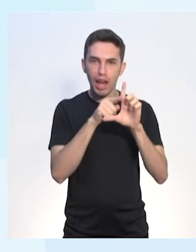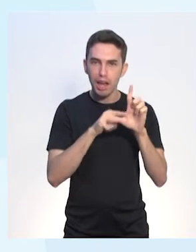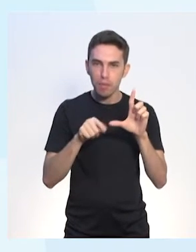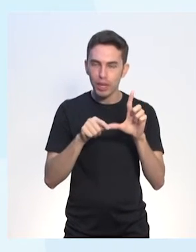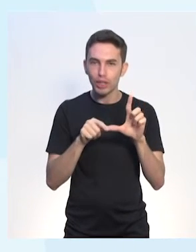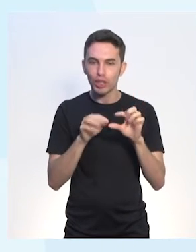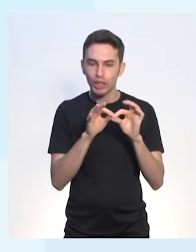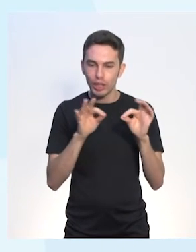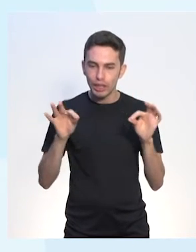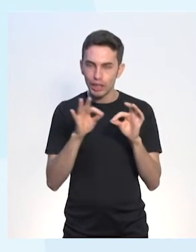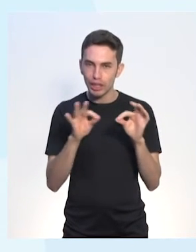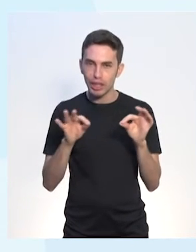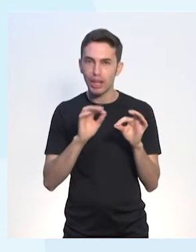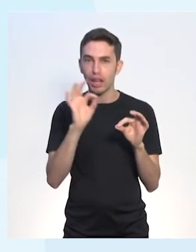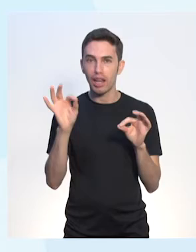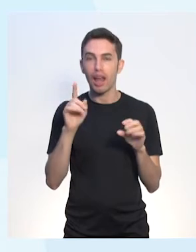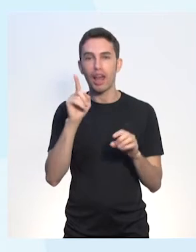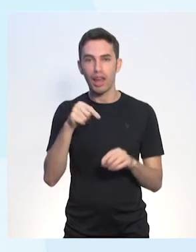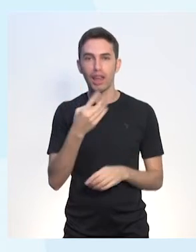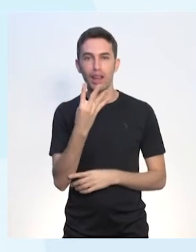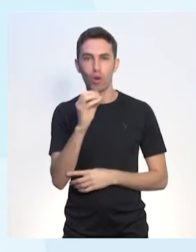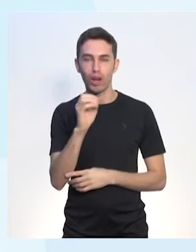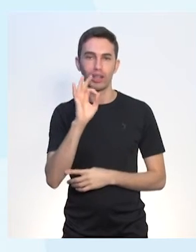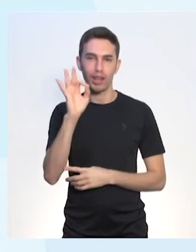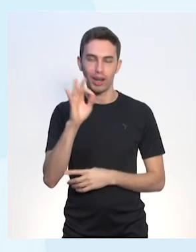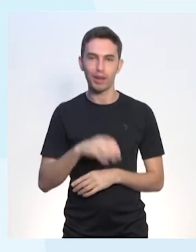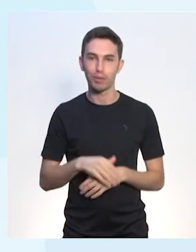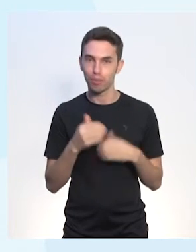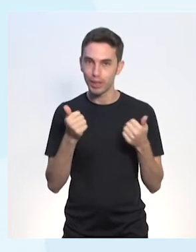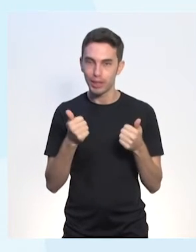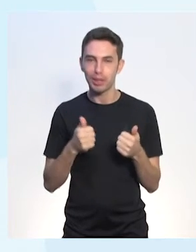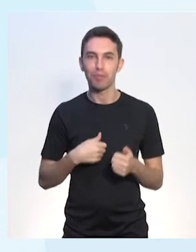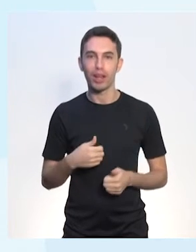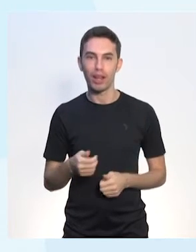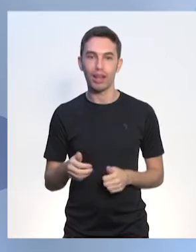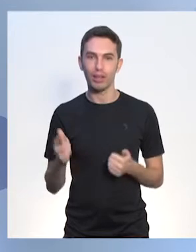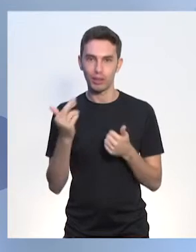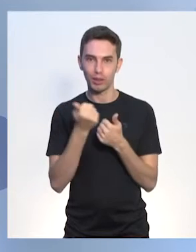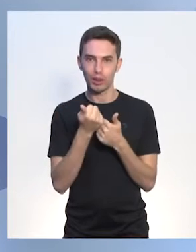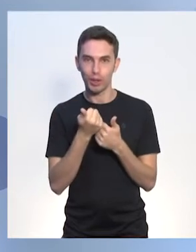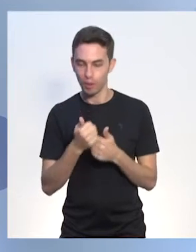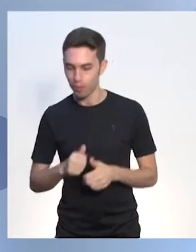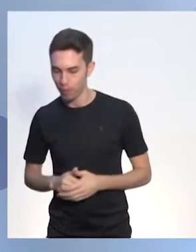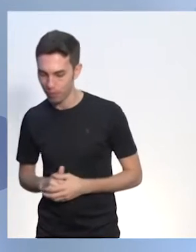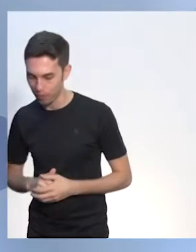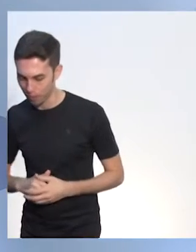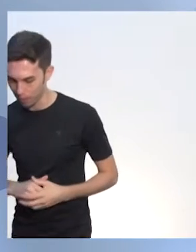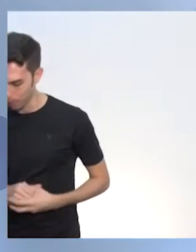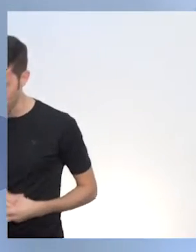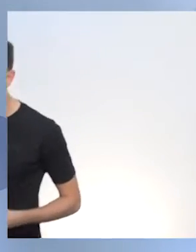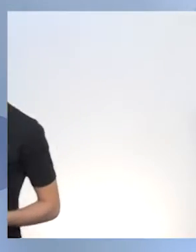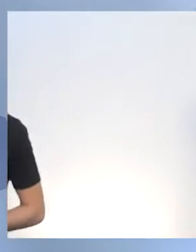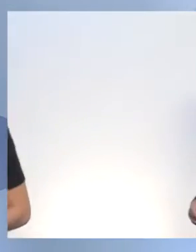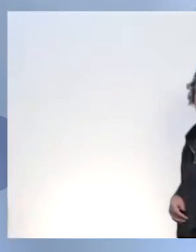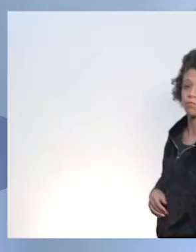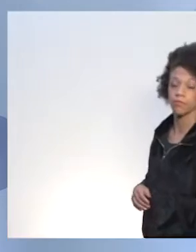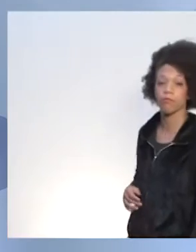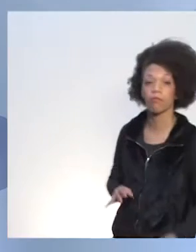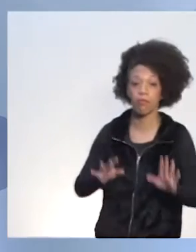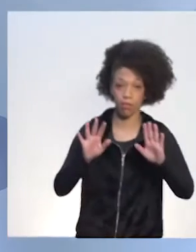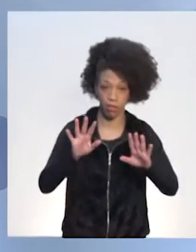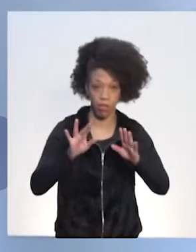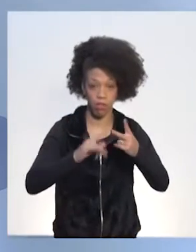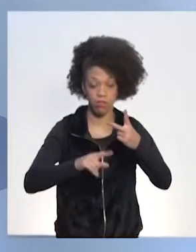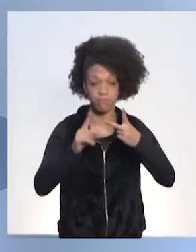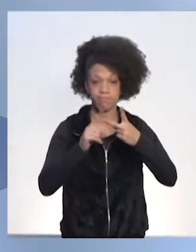procurada é 40 graus. Beleza? Vamos para o próximo, Osmar? Vamos? Olha a